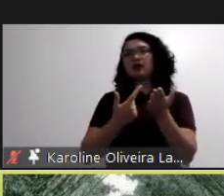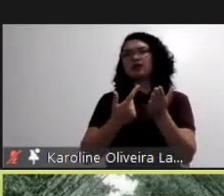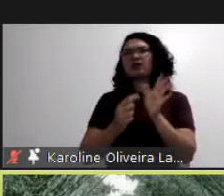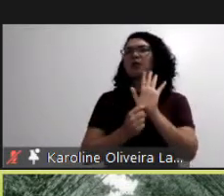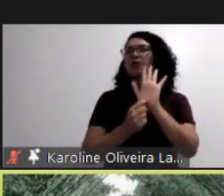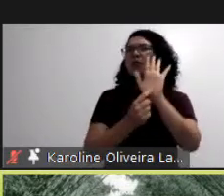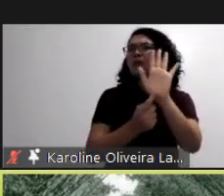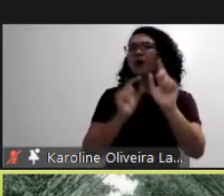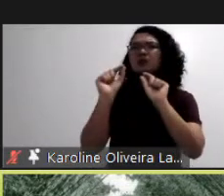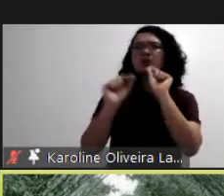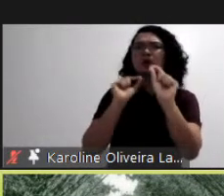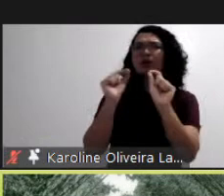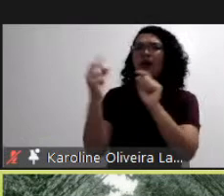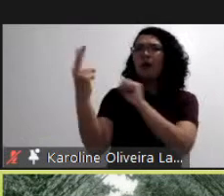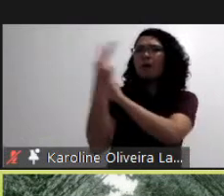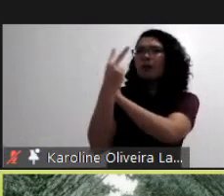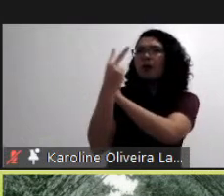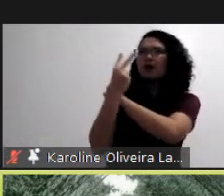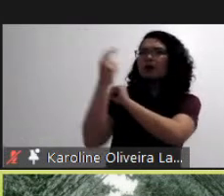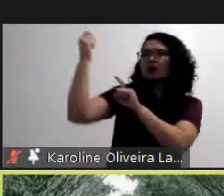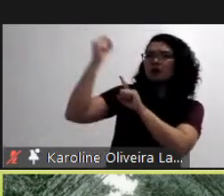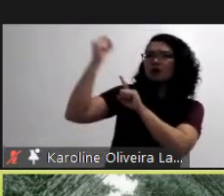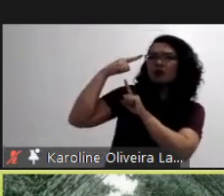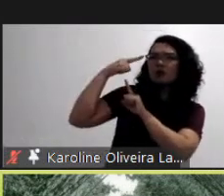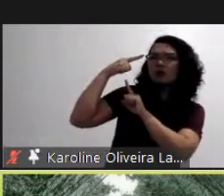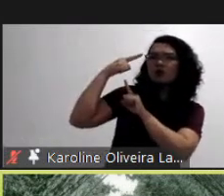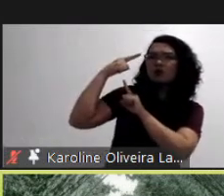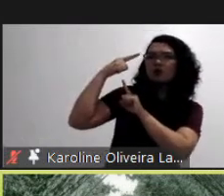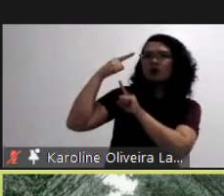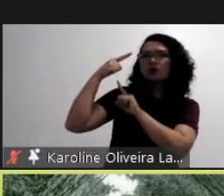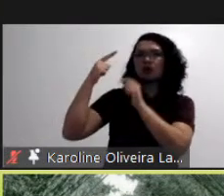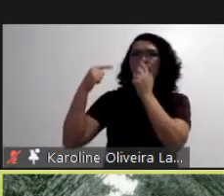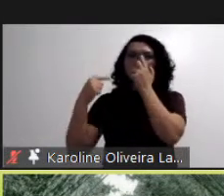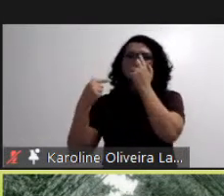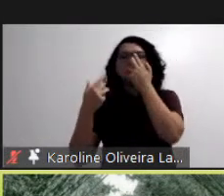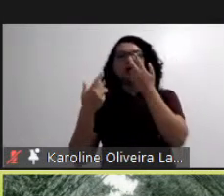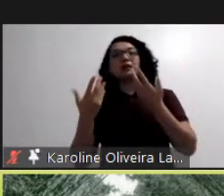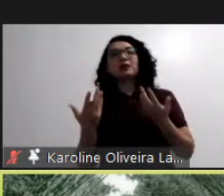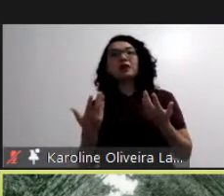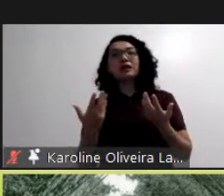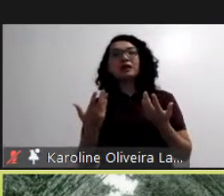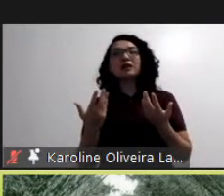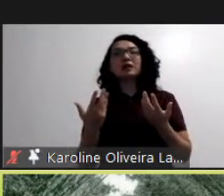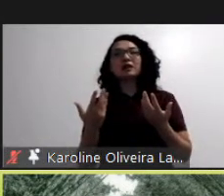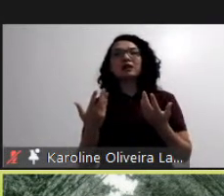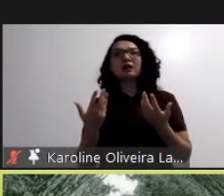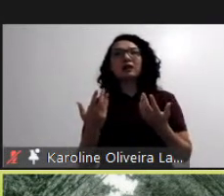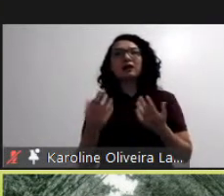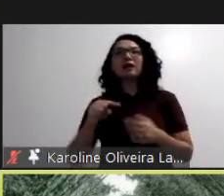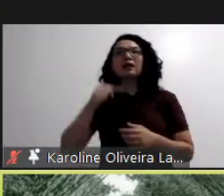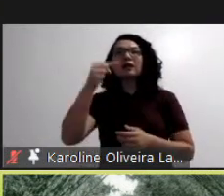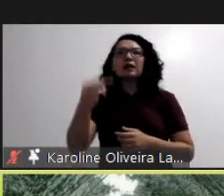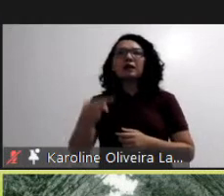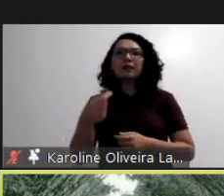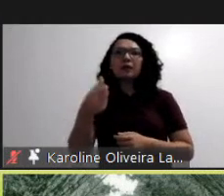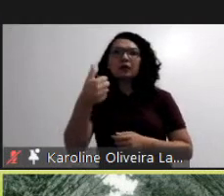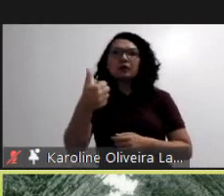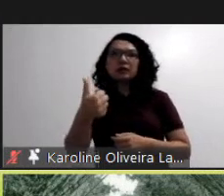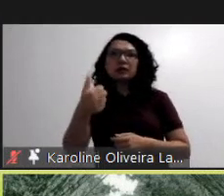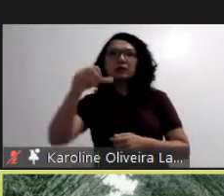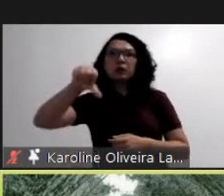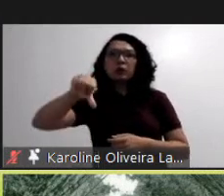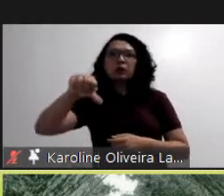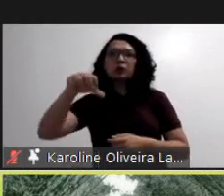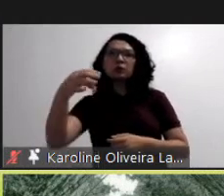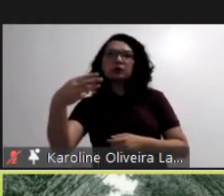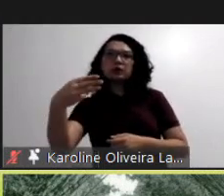E nisso, a fama da arquitetura brasileira correu muito também em função dessa questão,